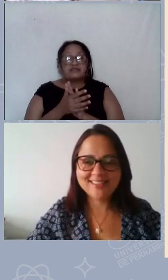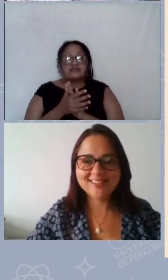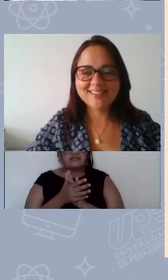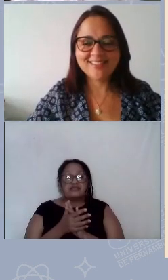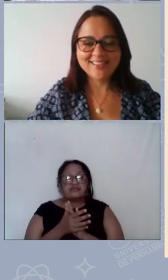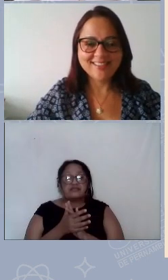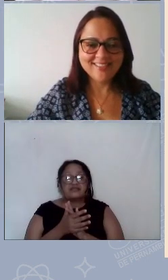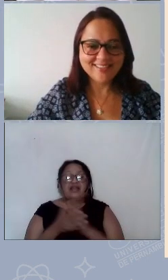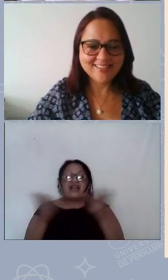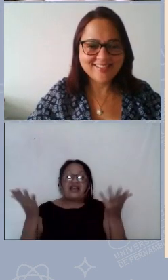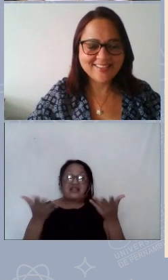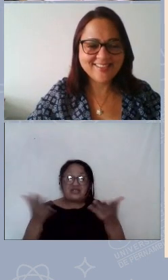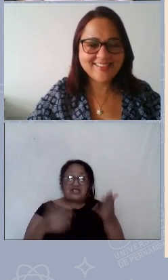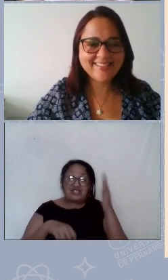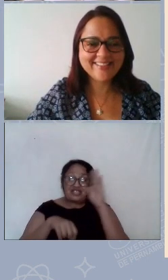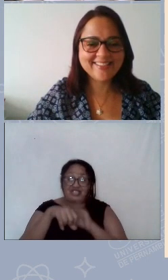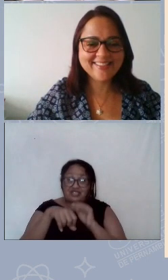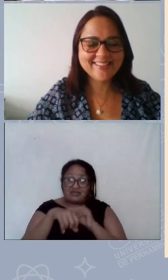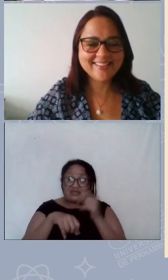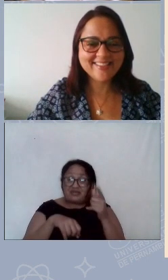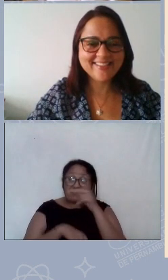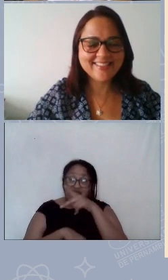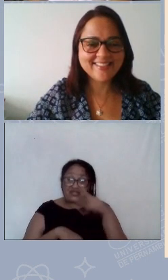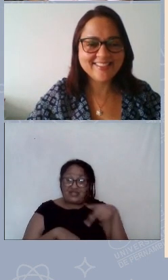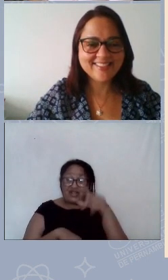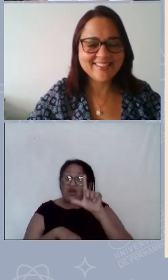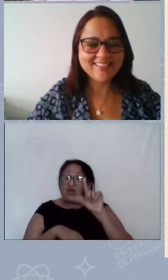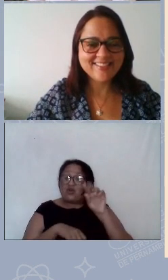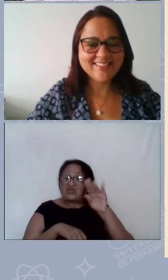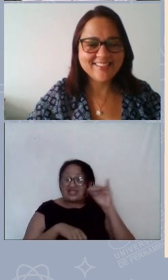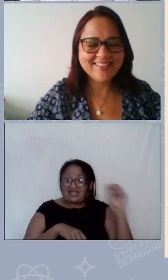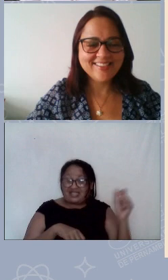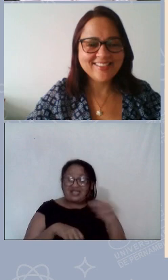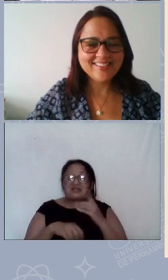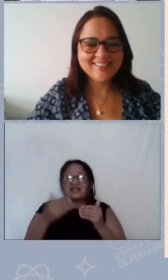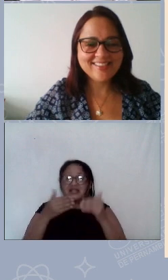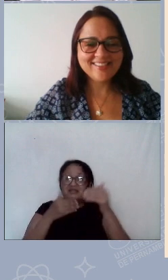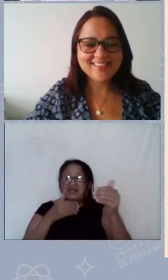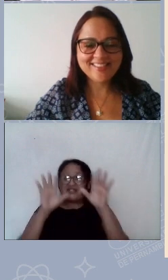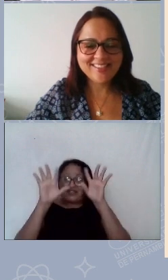Luciana para a gente poder se encaminhar para a finalização das questões